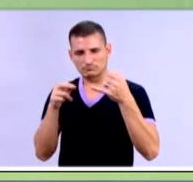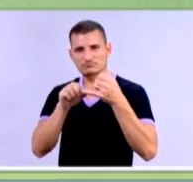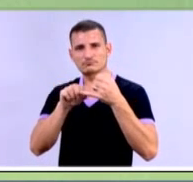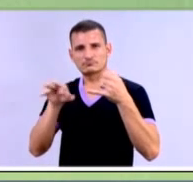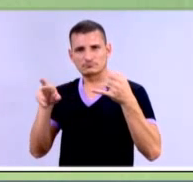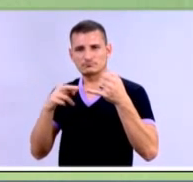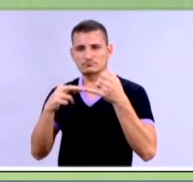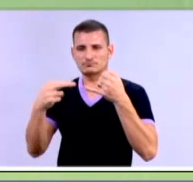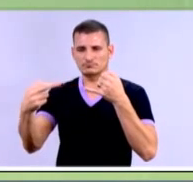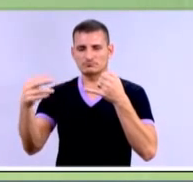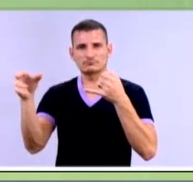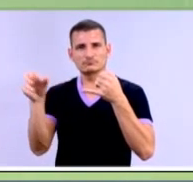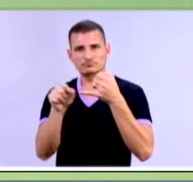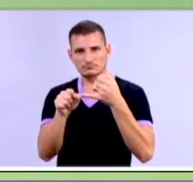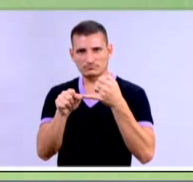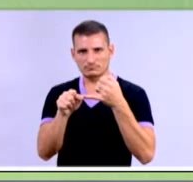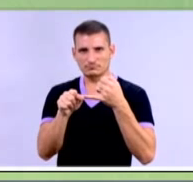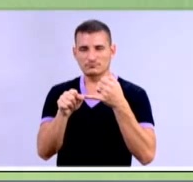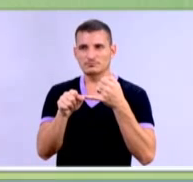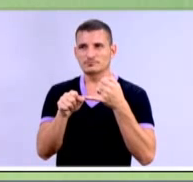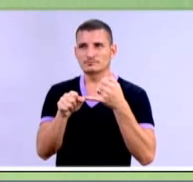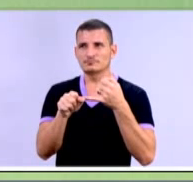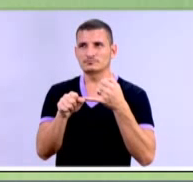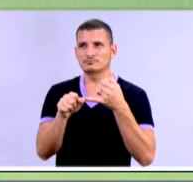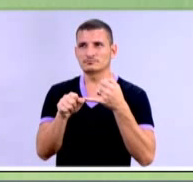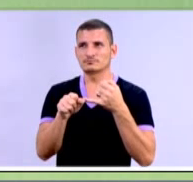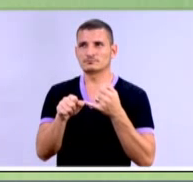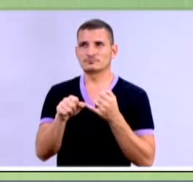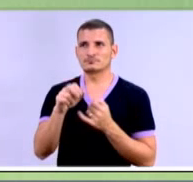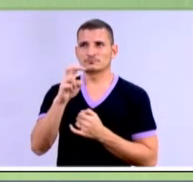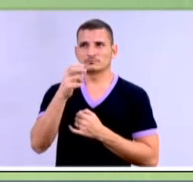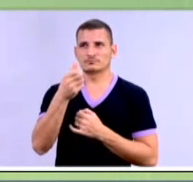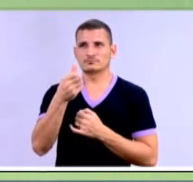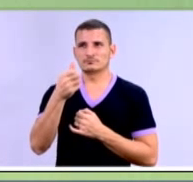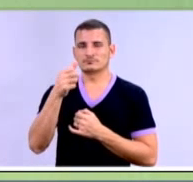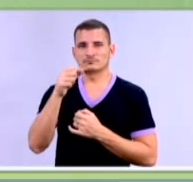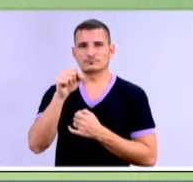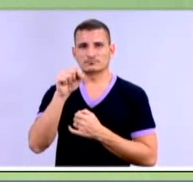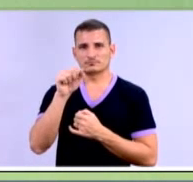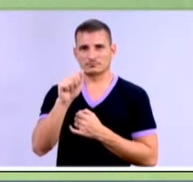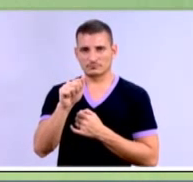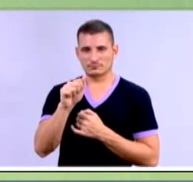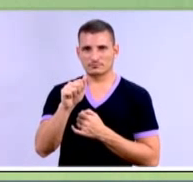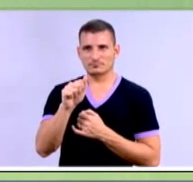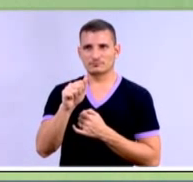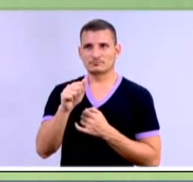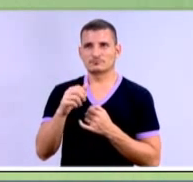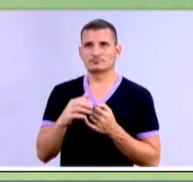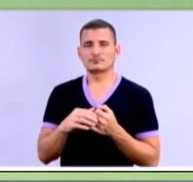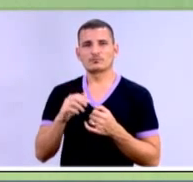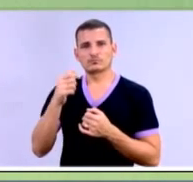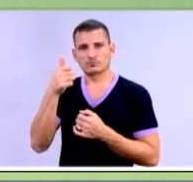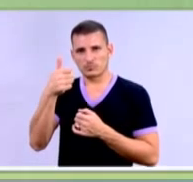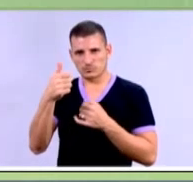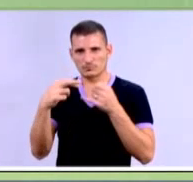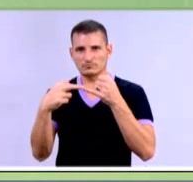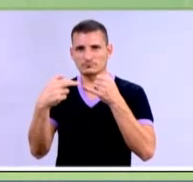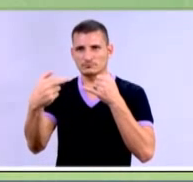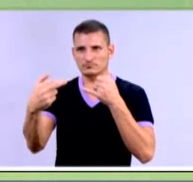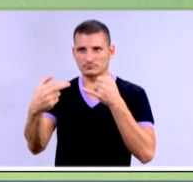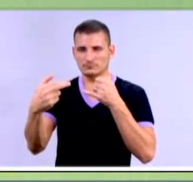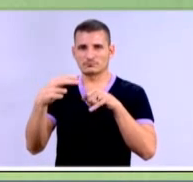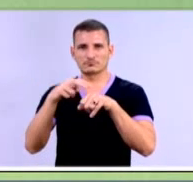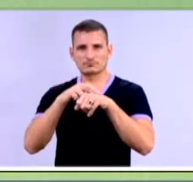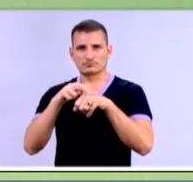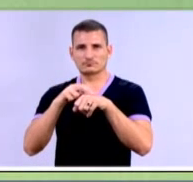para recepção do sinal. No T568A, o par de transmissão era o par 1 no branco do